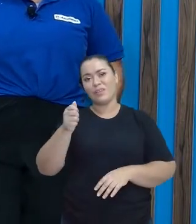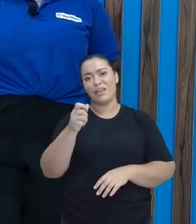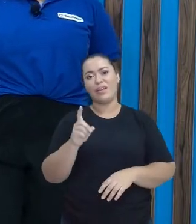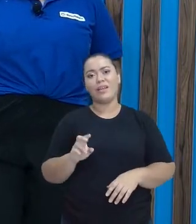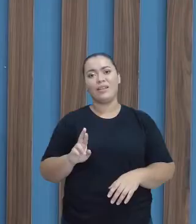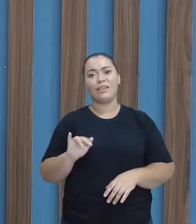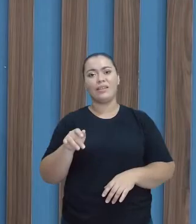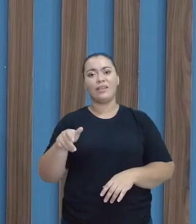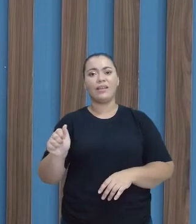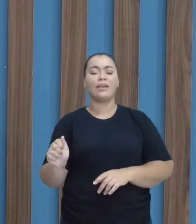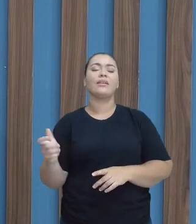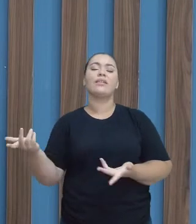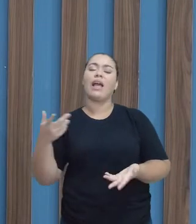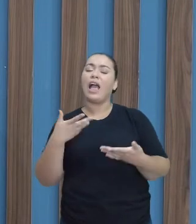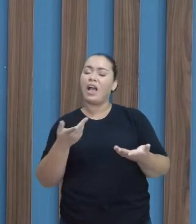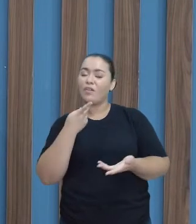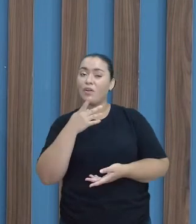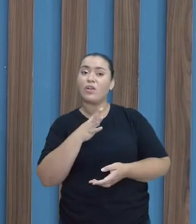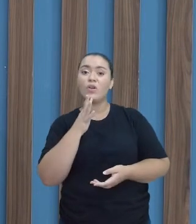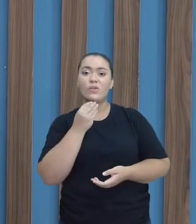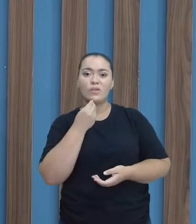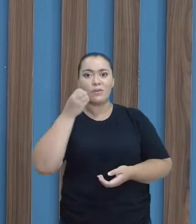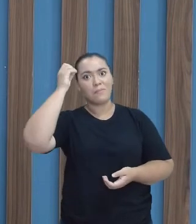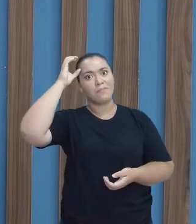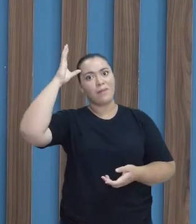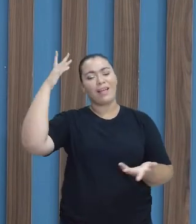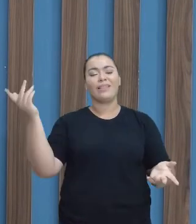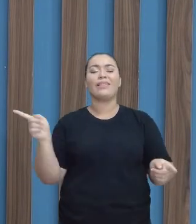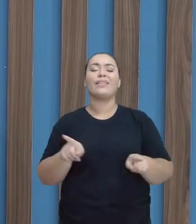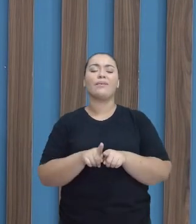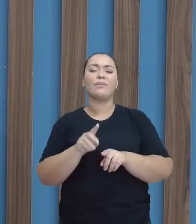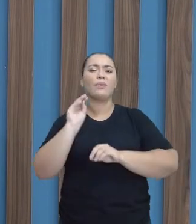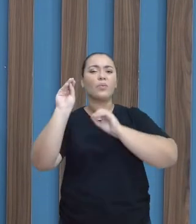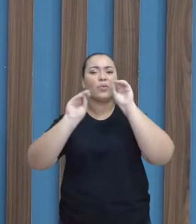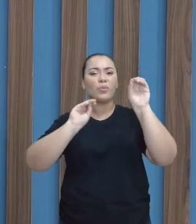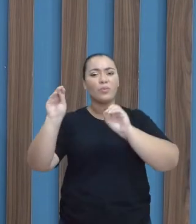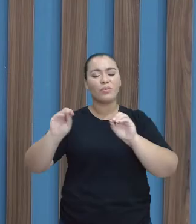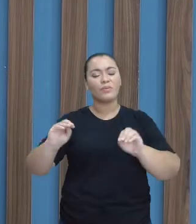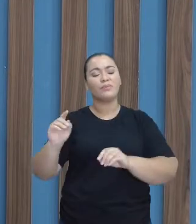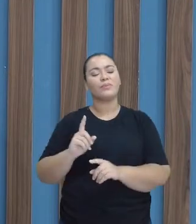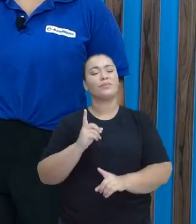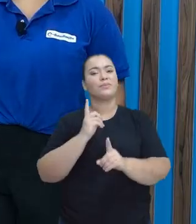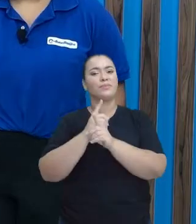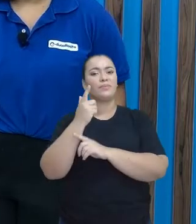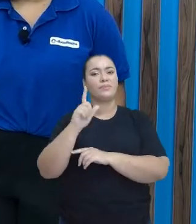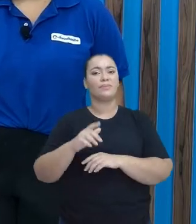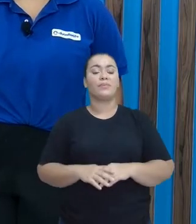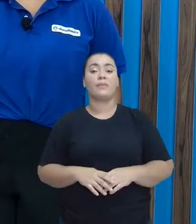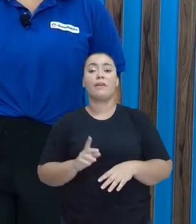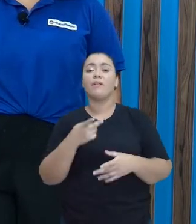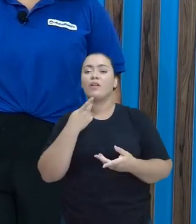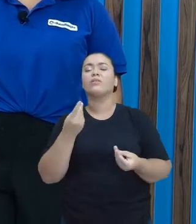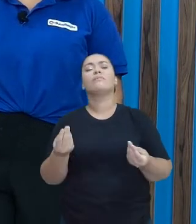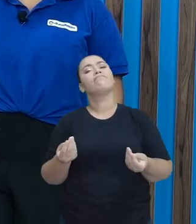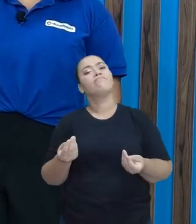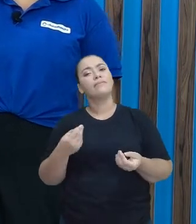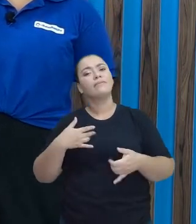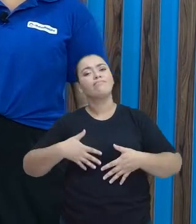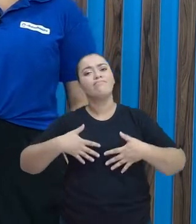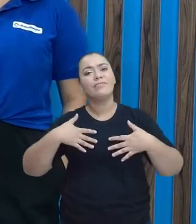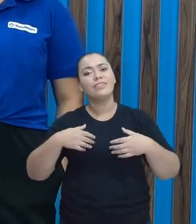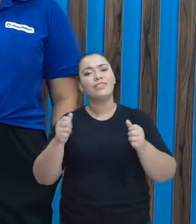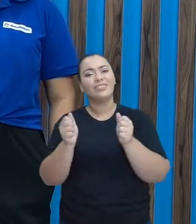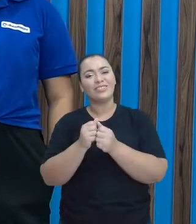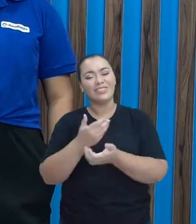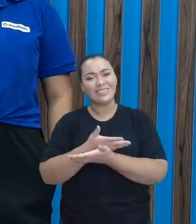Adriana. Gente, conhecimento tudo, não é? Um beijão para vocês e até mais. Como sempre, foi um prazer estar aqui com